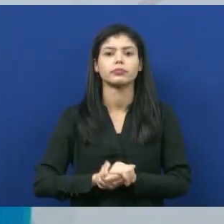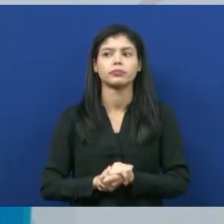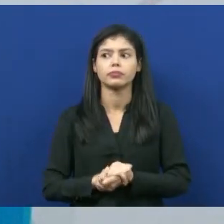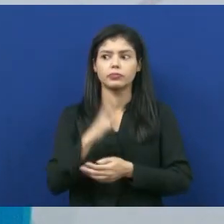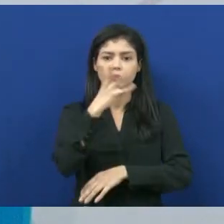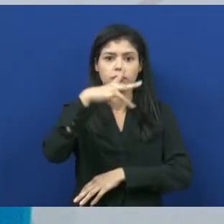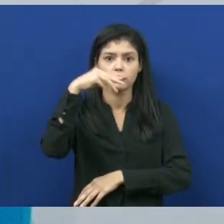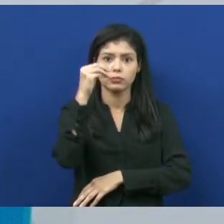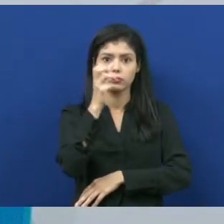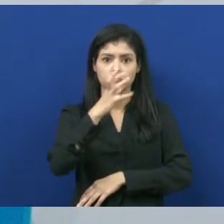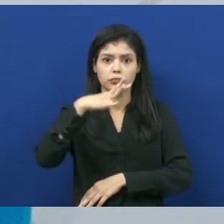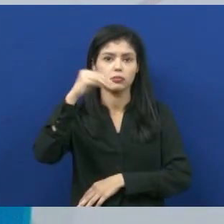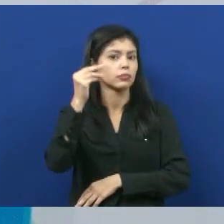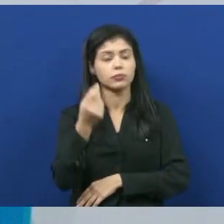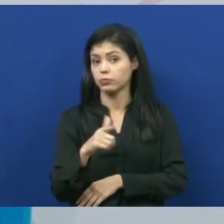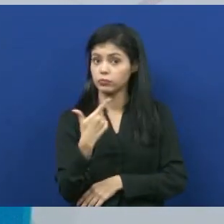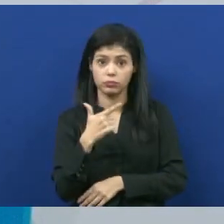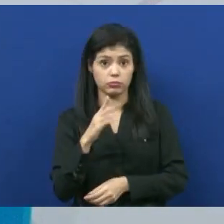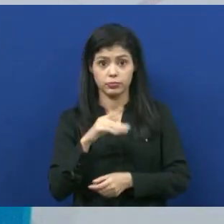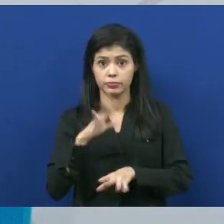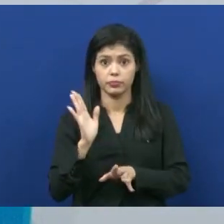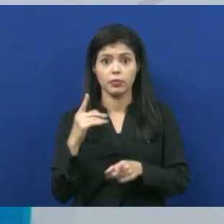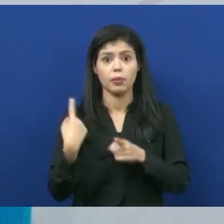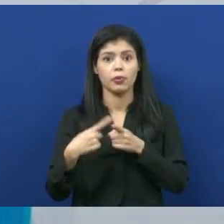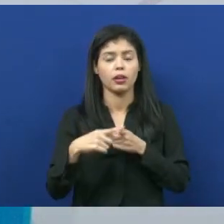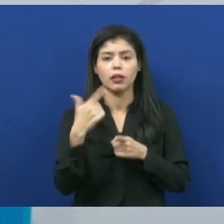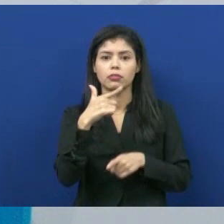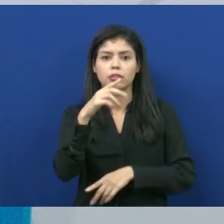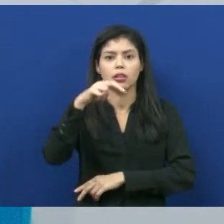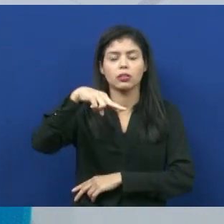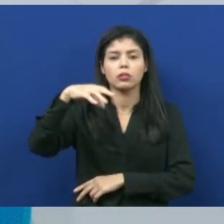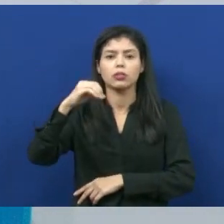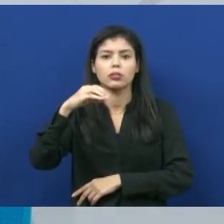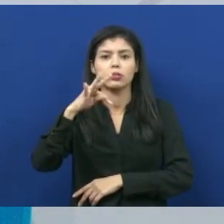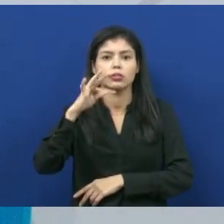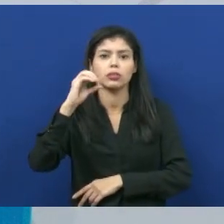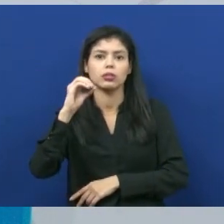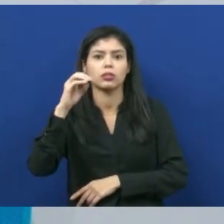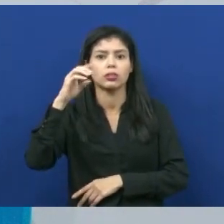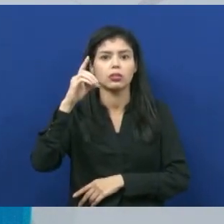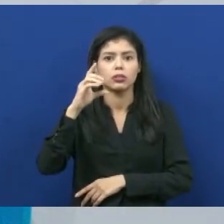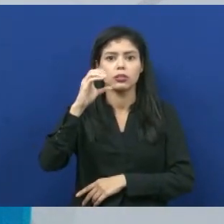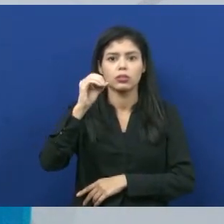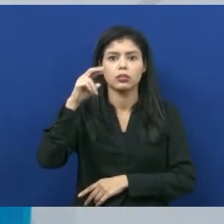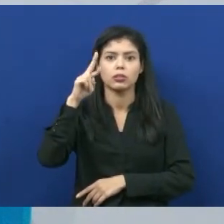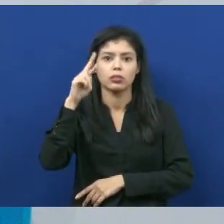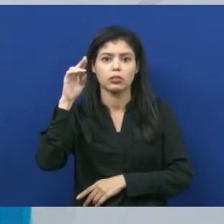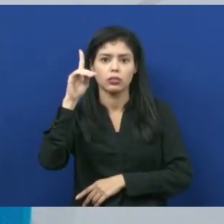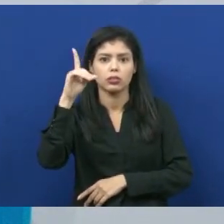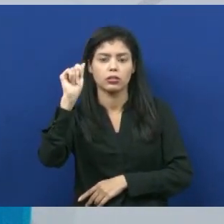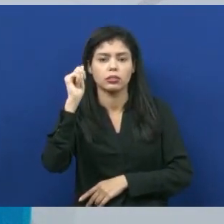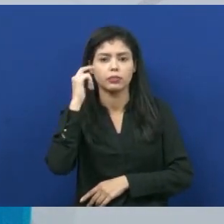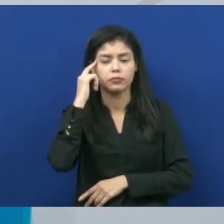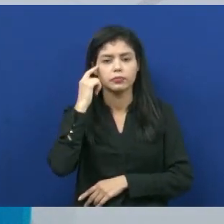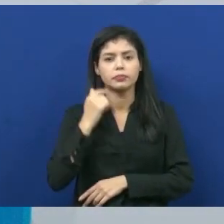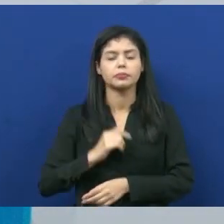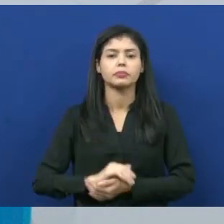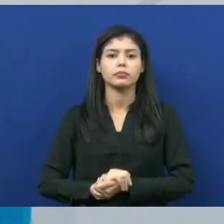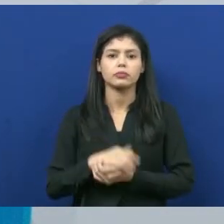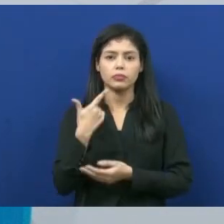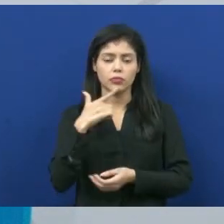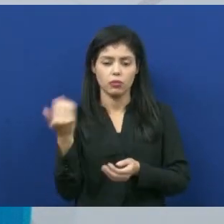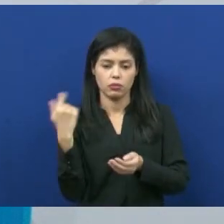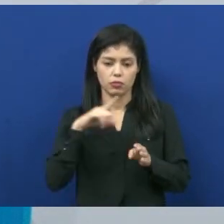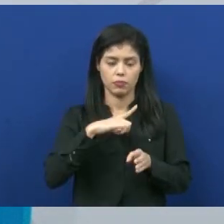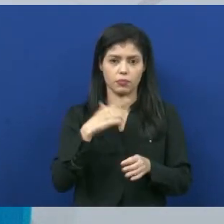água-viva não está mais, porque ela não forma notocorda. Ela não forma o filamento da notocorda durante